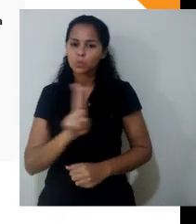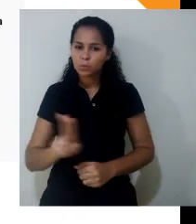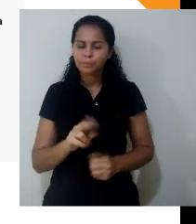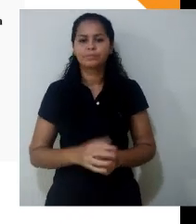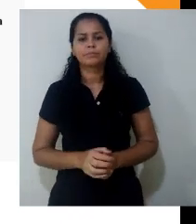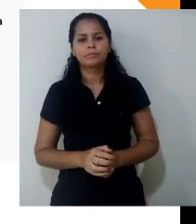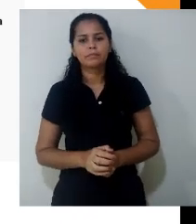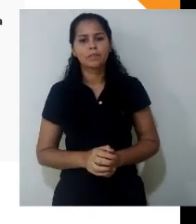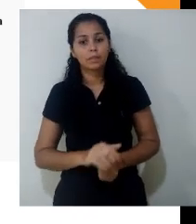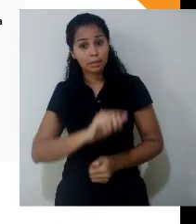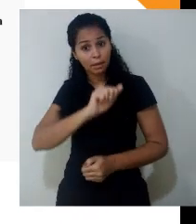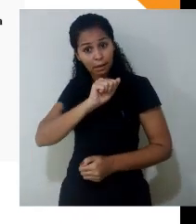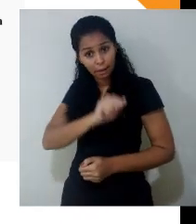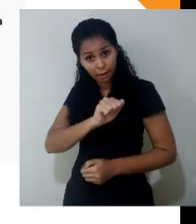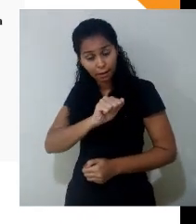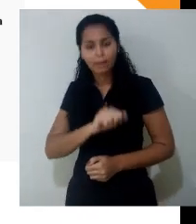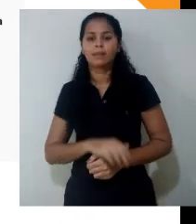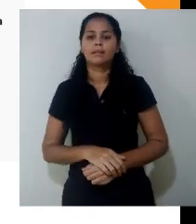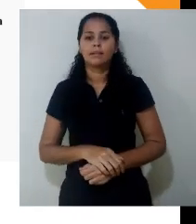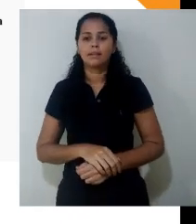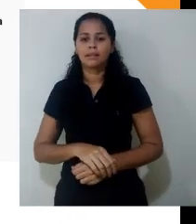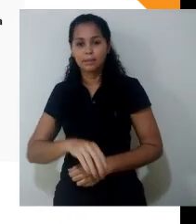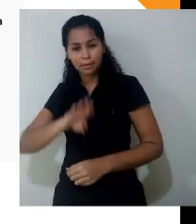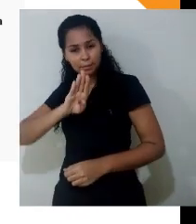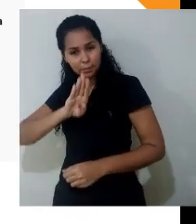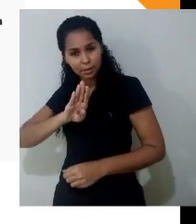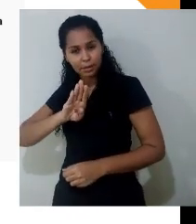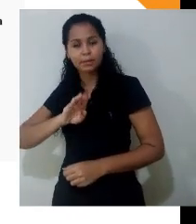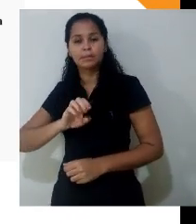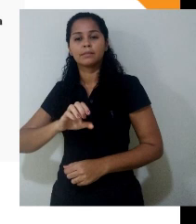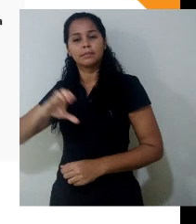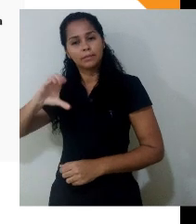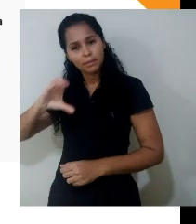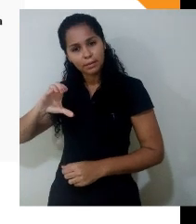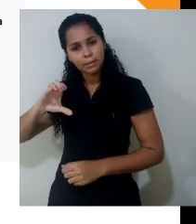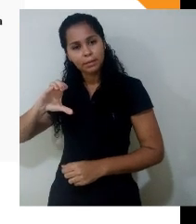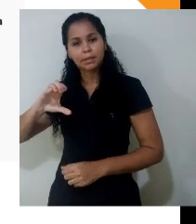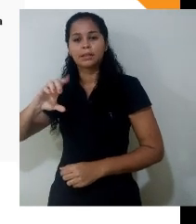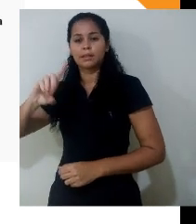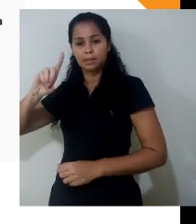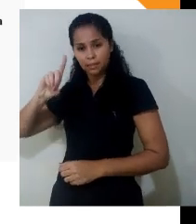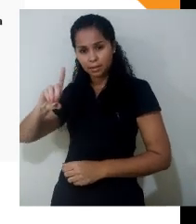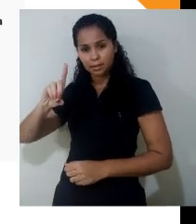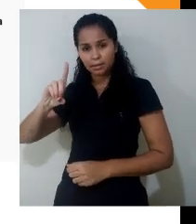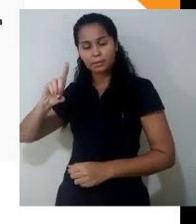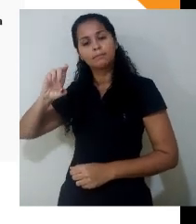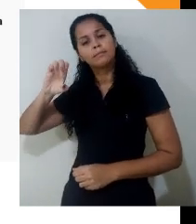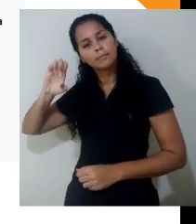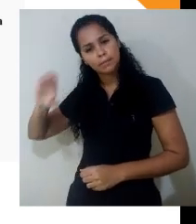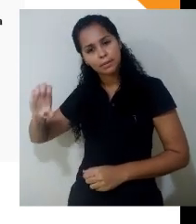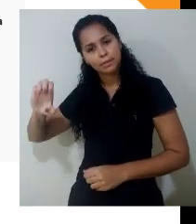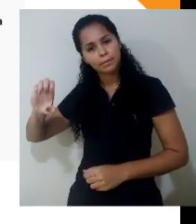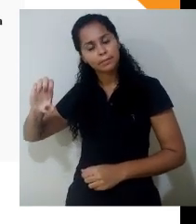para 700, letra B, 1 para 7.000, letra C, 1 para 70.000, letra D, 1 para 700.000